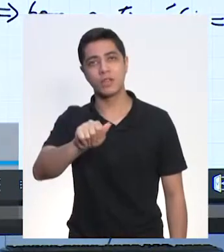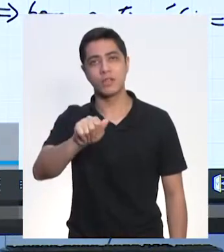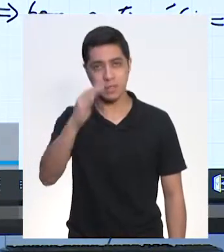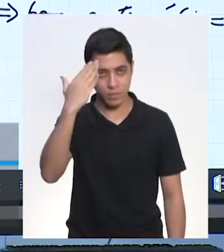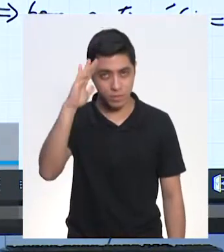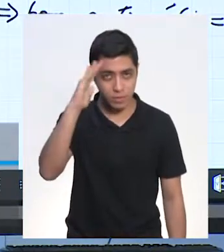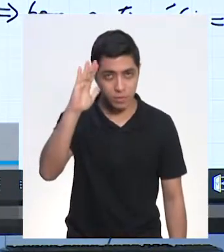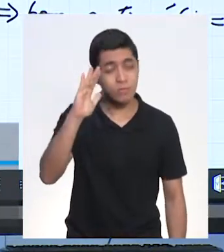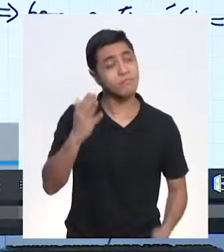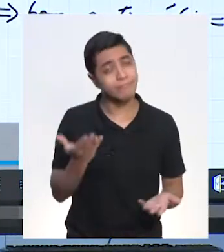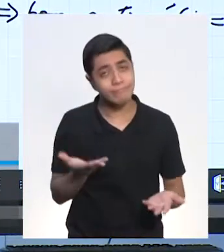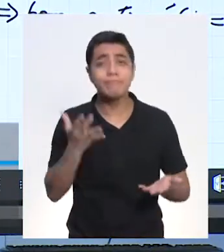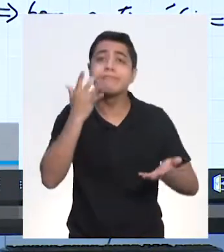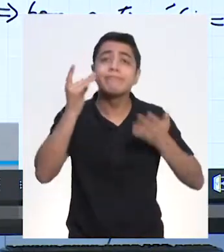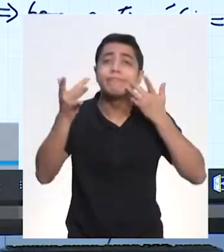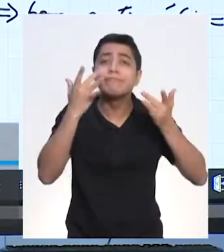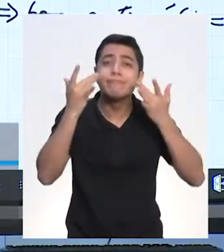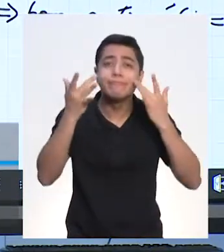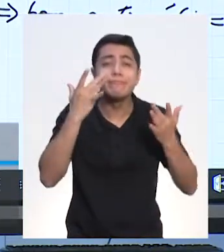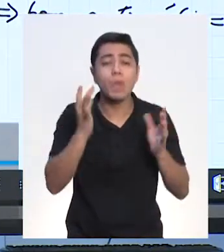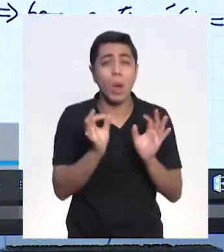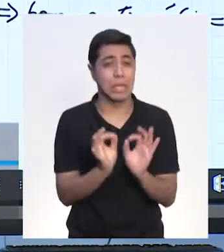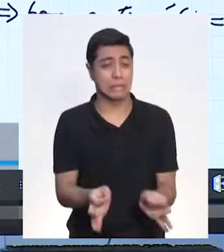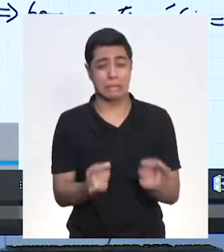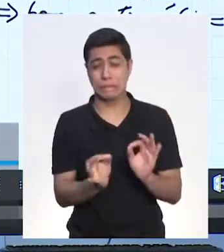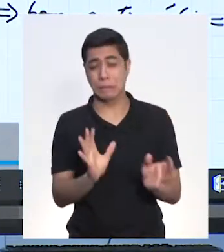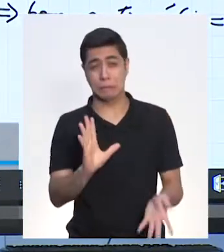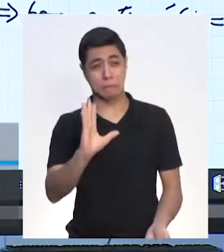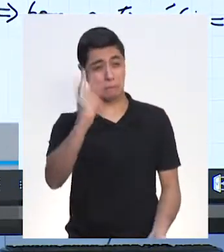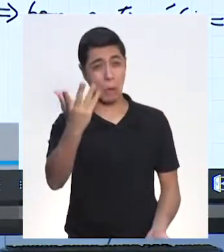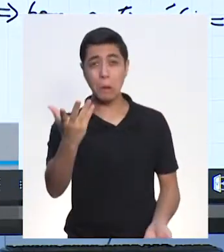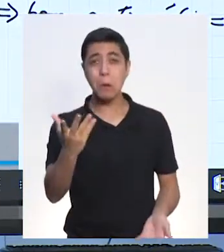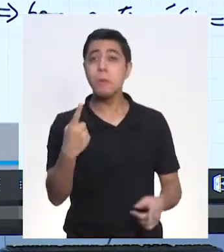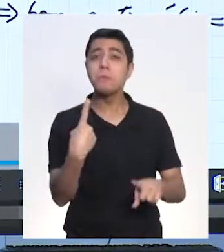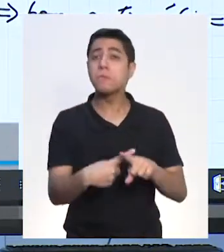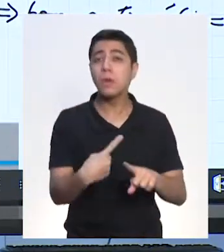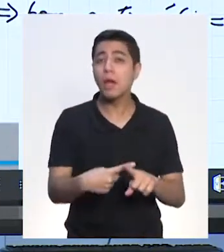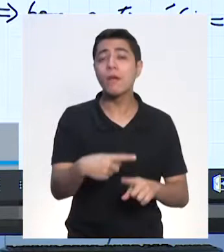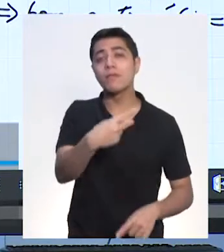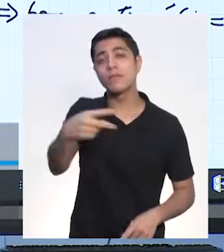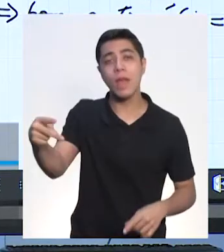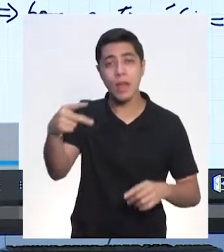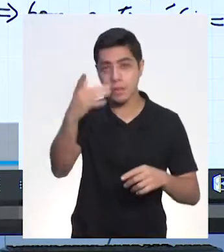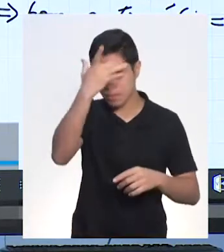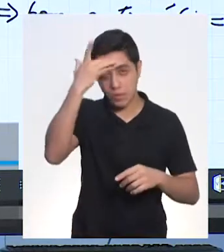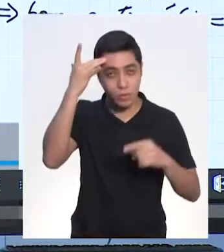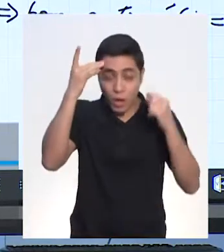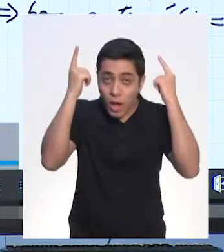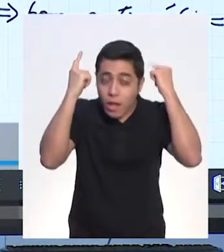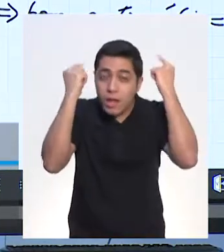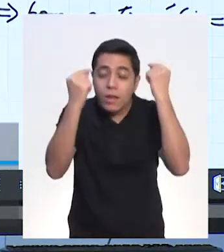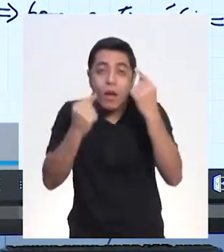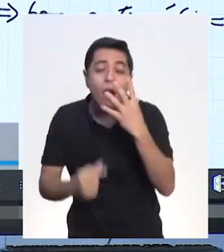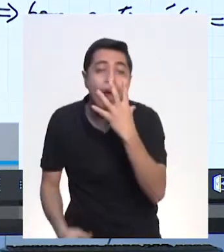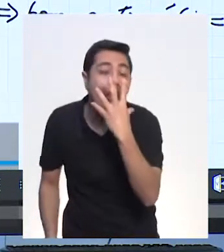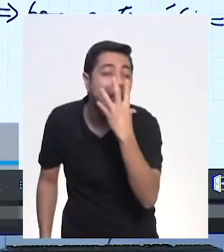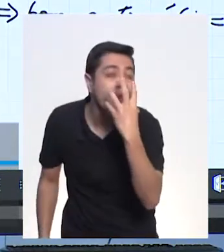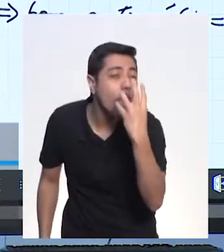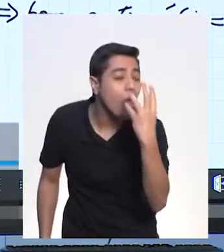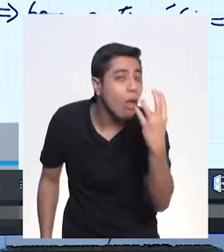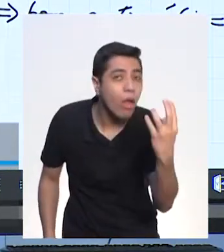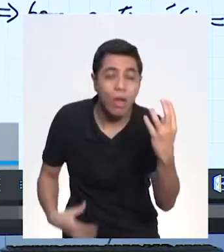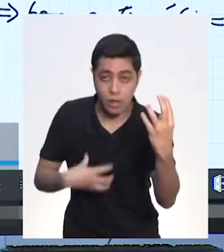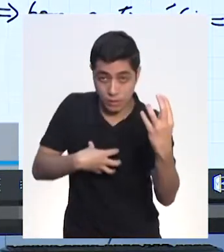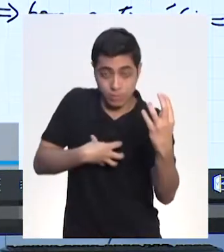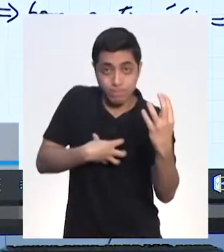tragédia, gente, ela propiciava aos gregos o sentimento de catarse, ou seja, a pessoa ficava tão entretida, né,